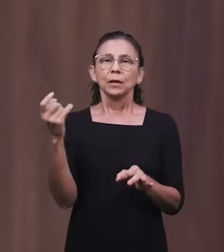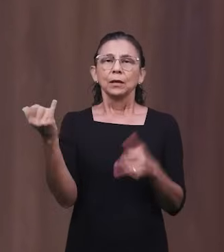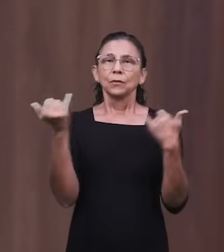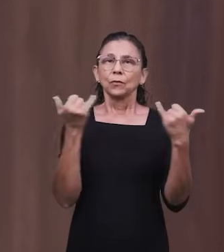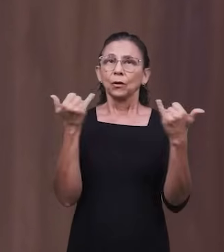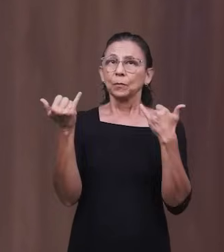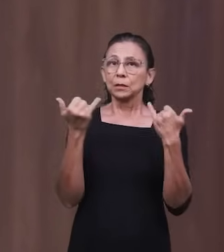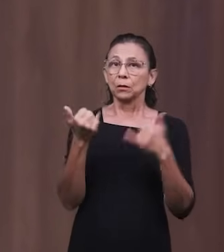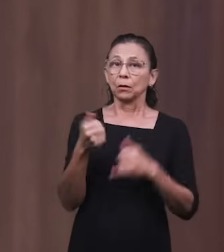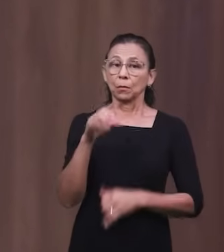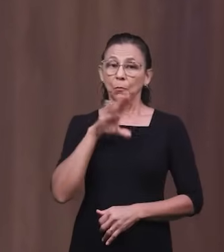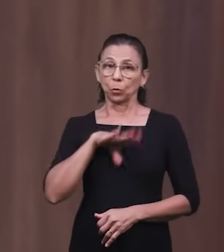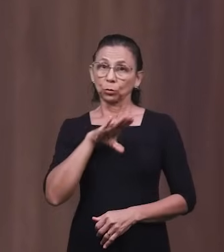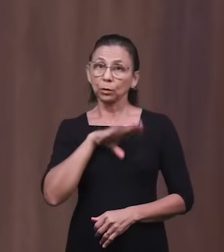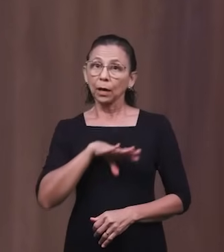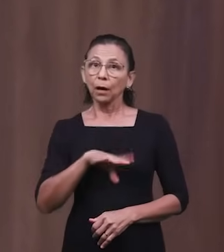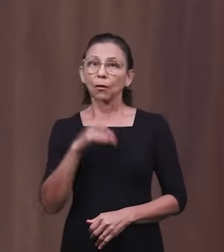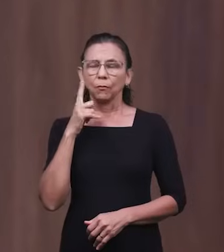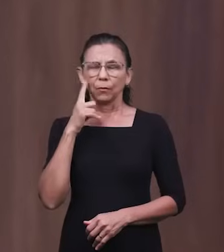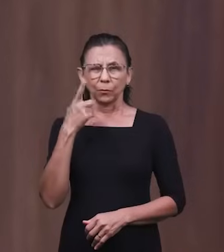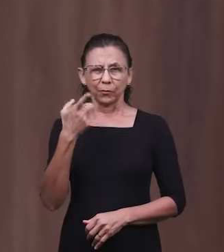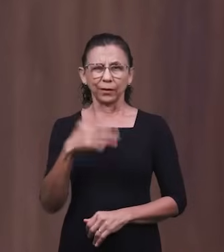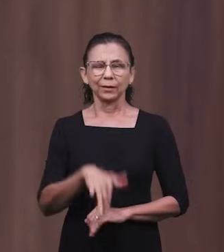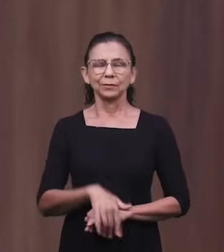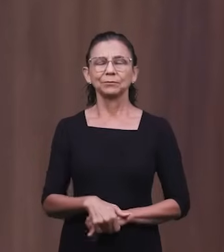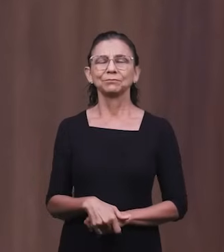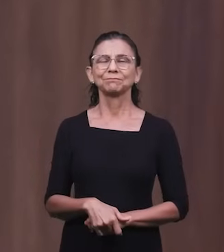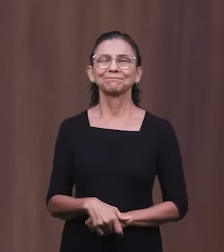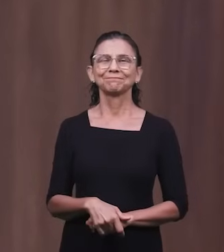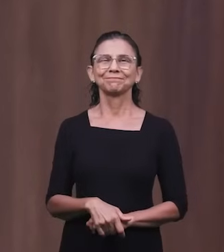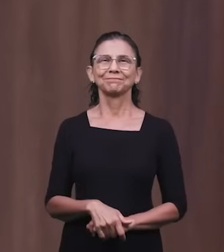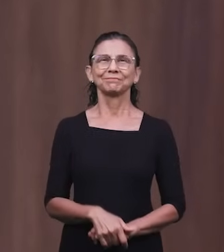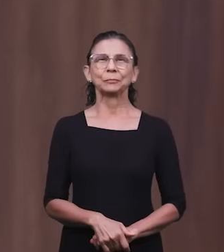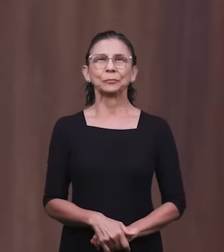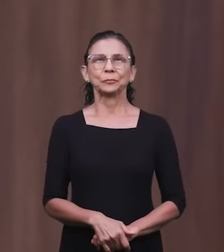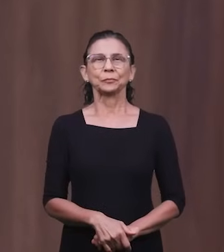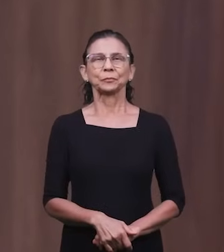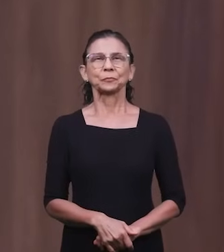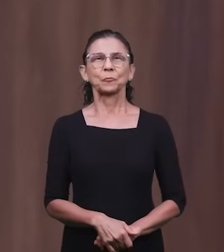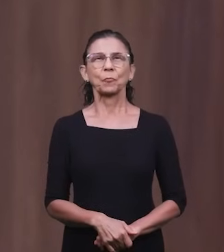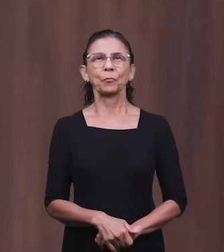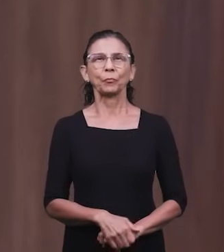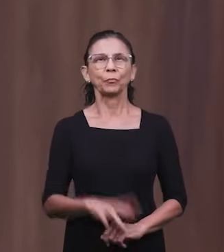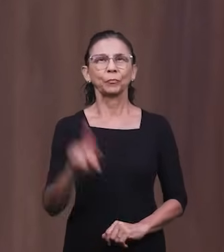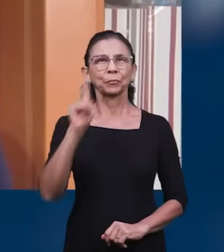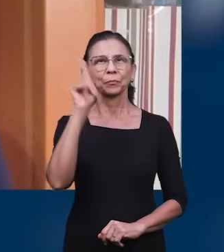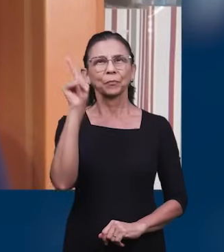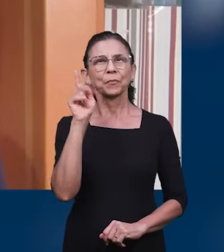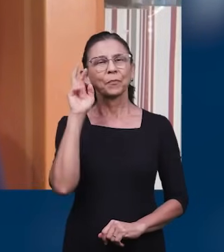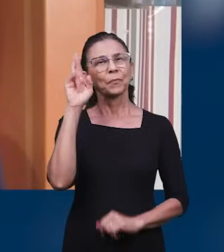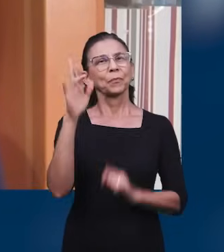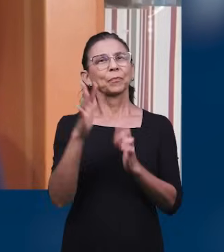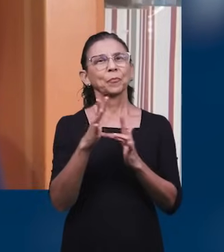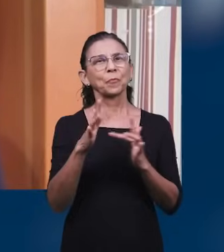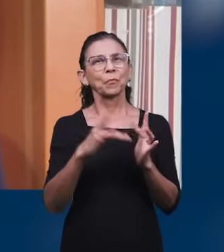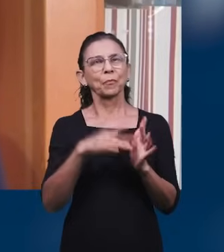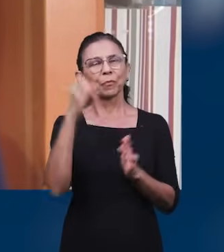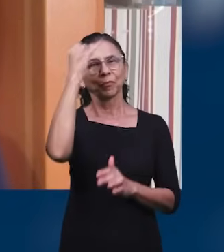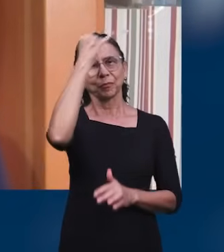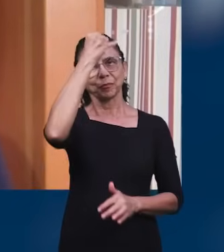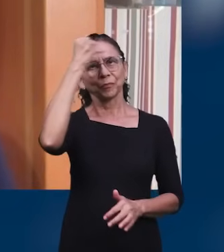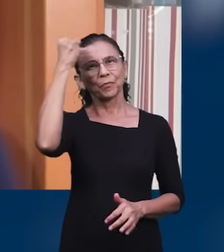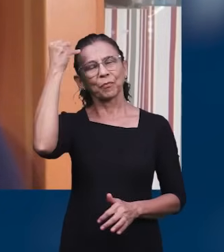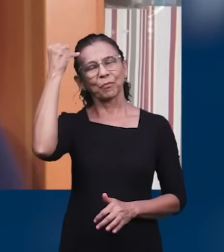Europa. Ela que está em Portugal e você, é claro, fica sempre bem informada aqui no Maranhão News. Pai do seu, minha irmã. A paz do Senhor